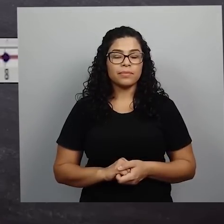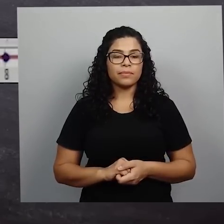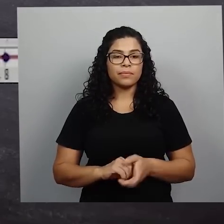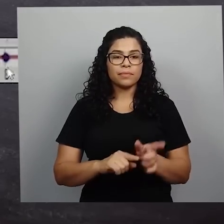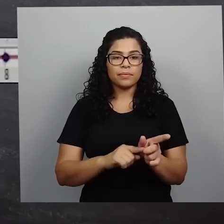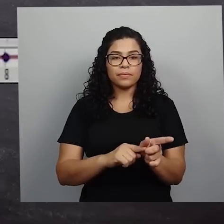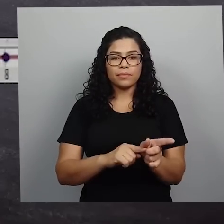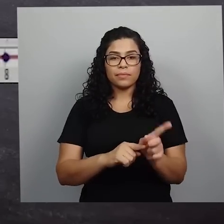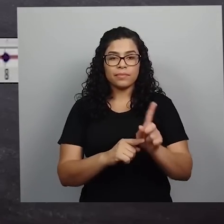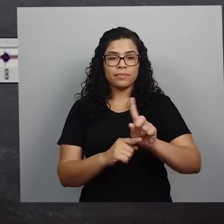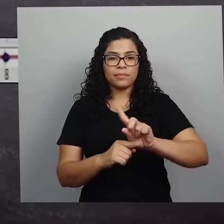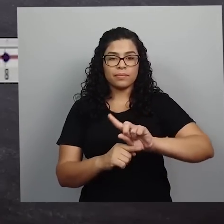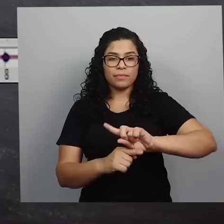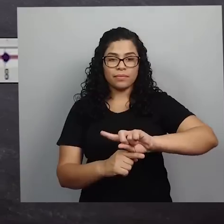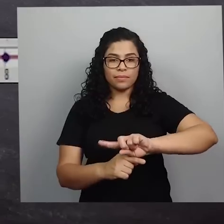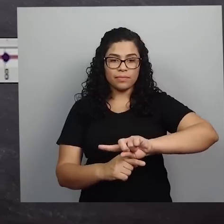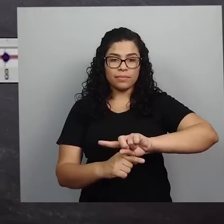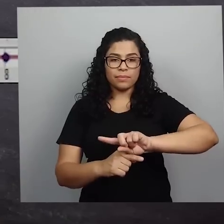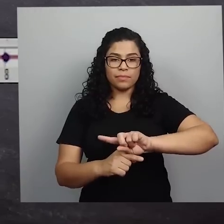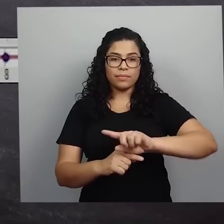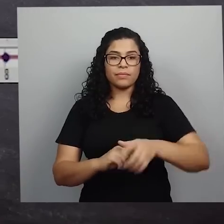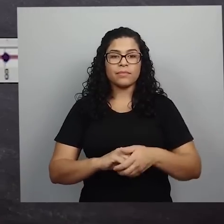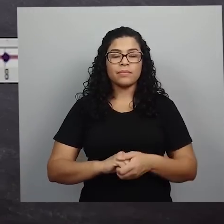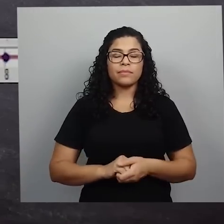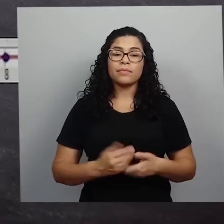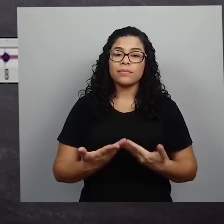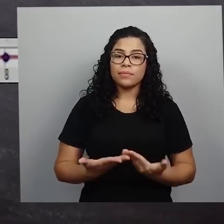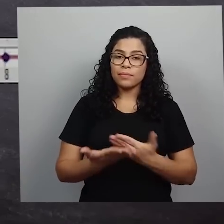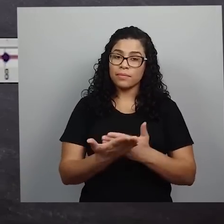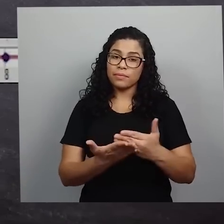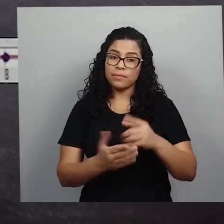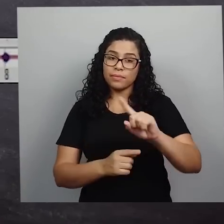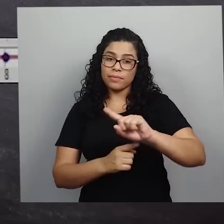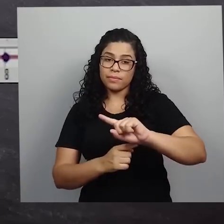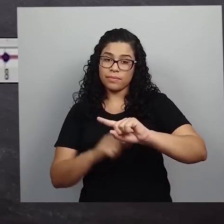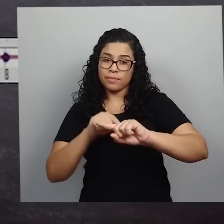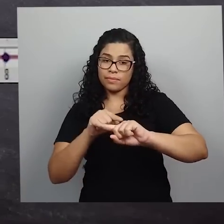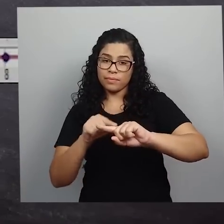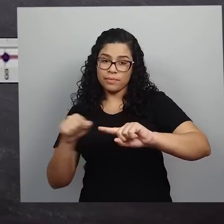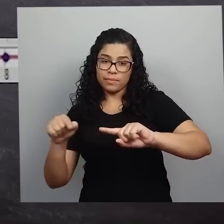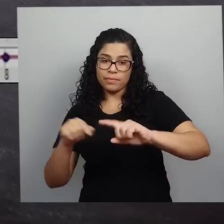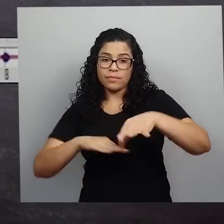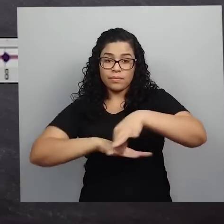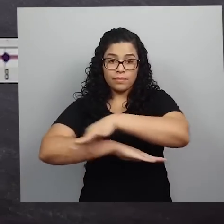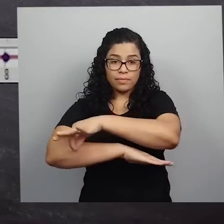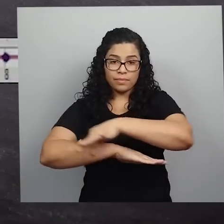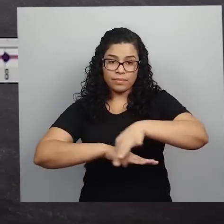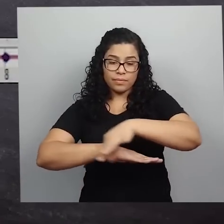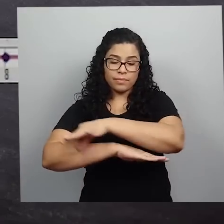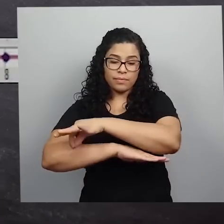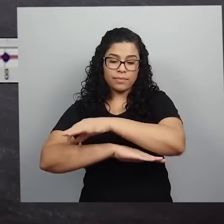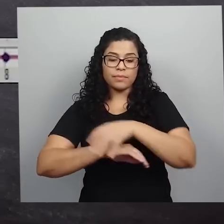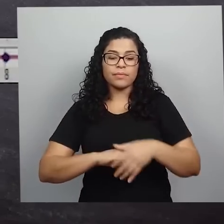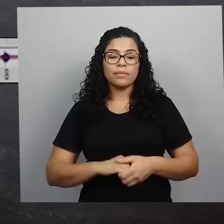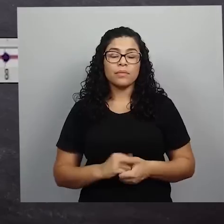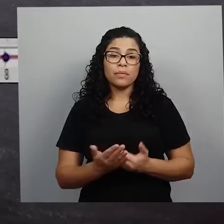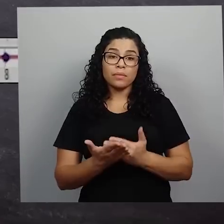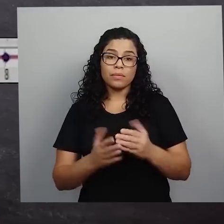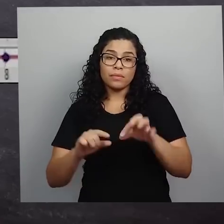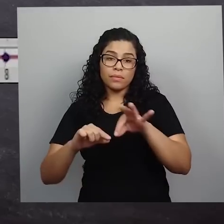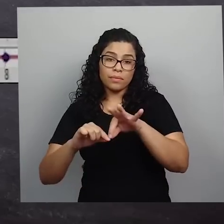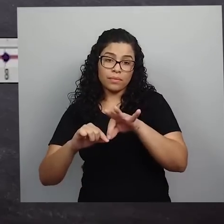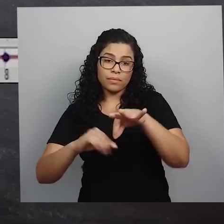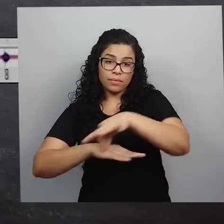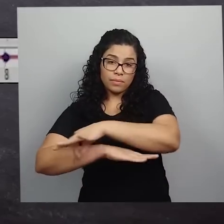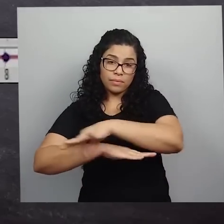começo do procedimento. Então, neste caso, a régua original estava aqui,